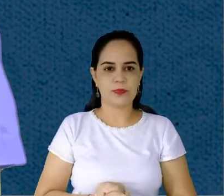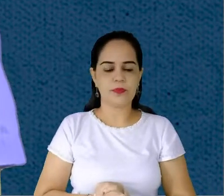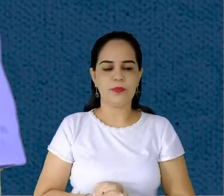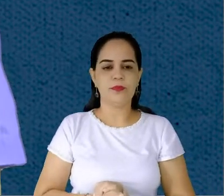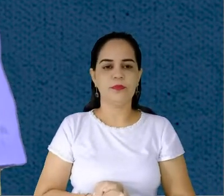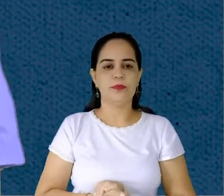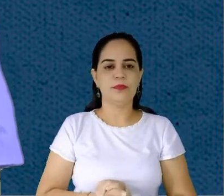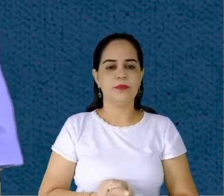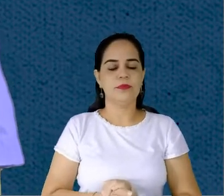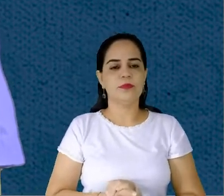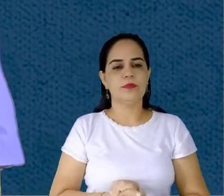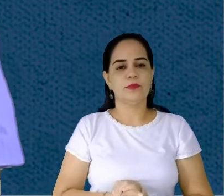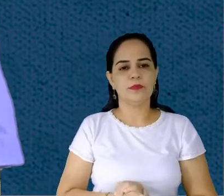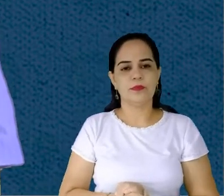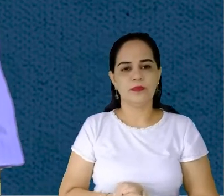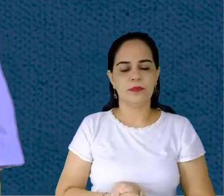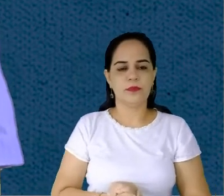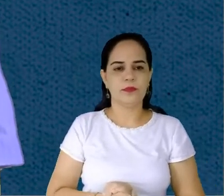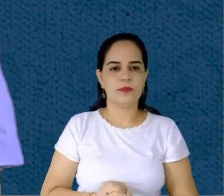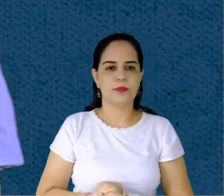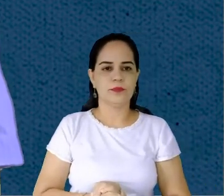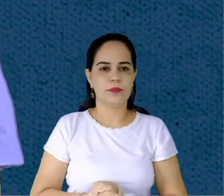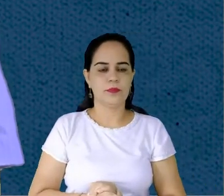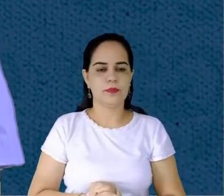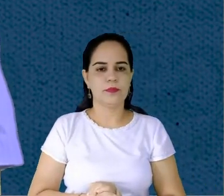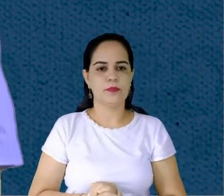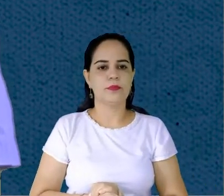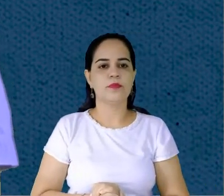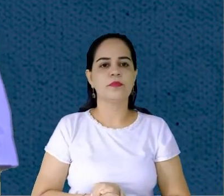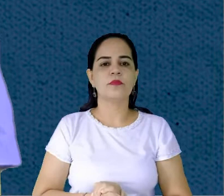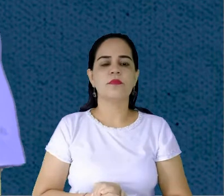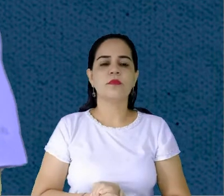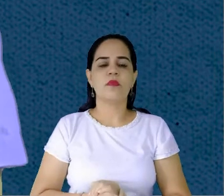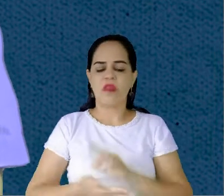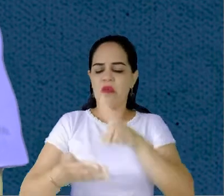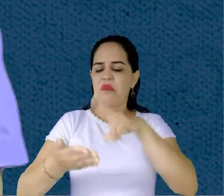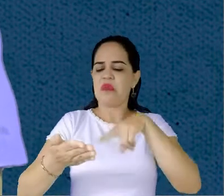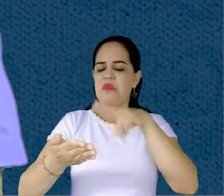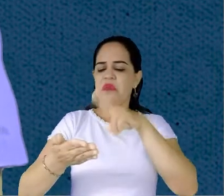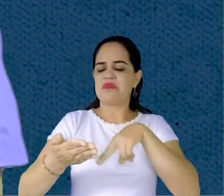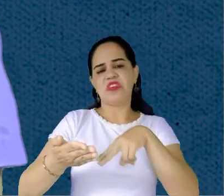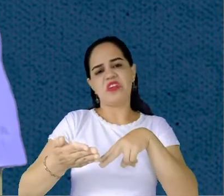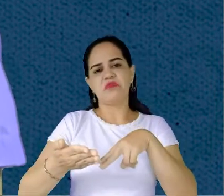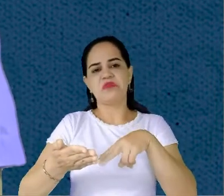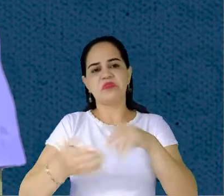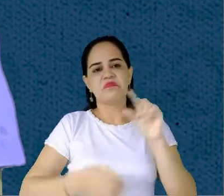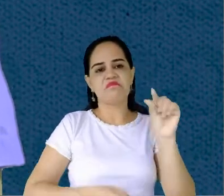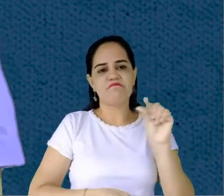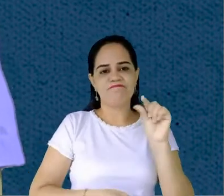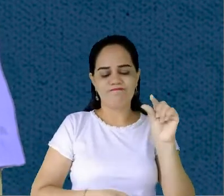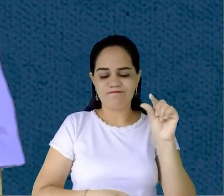Aqui, caros irmãos, já encontramos um pequeno ou grande conflito